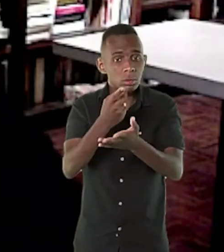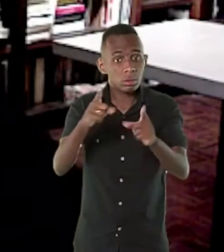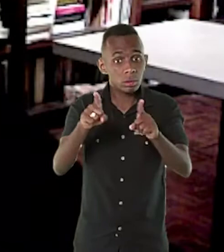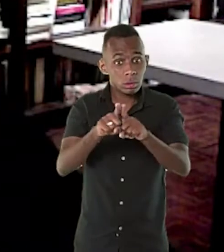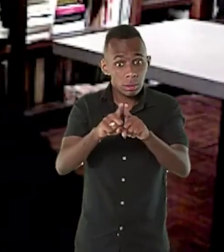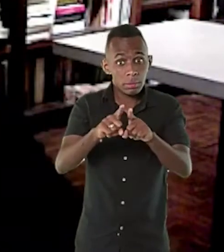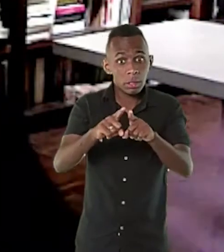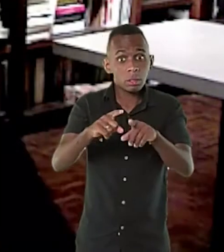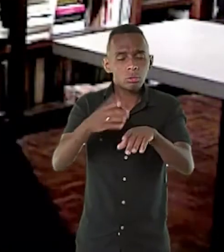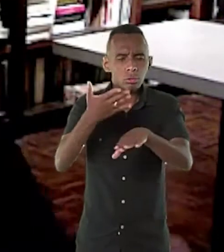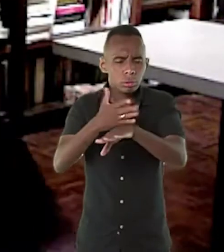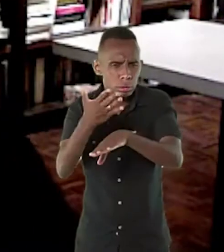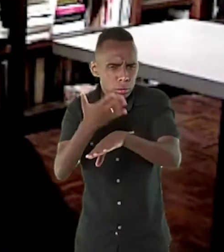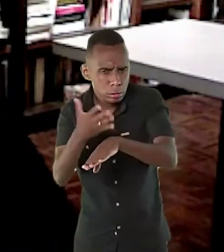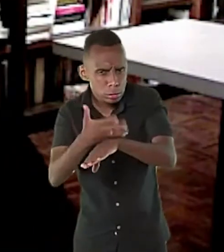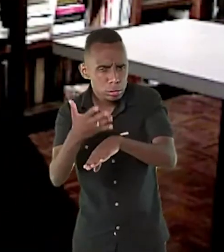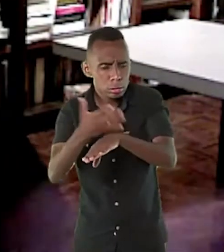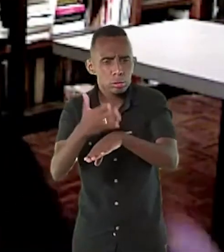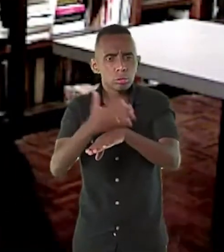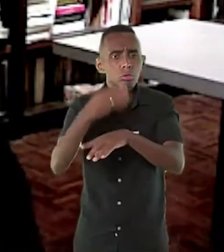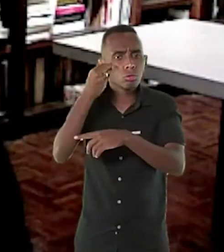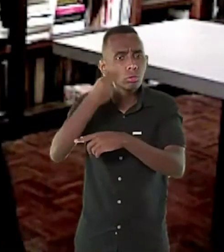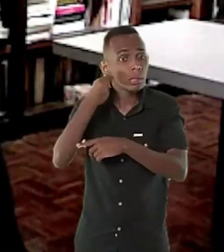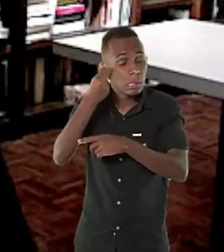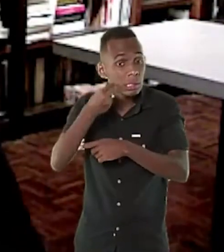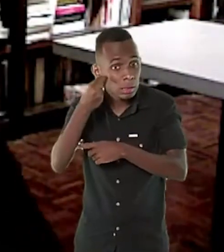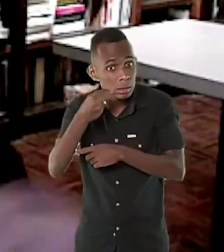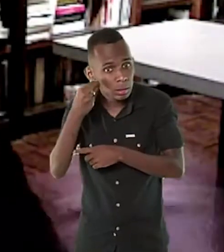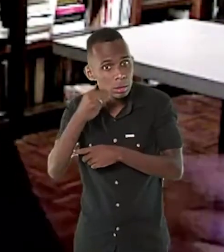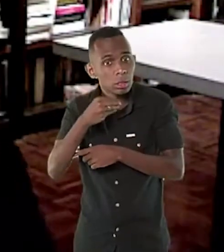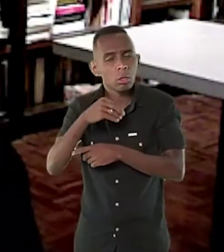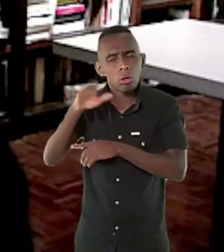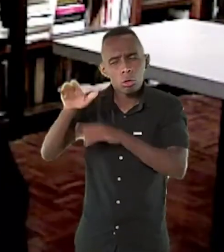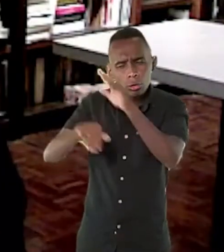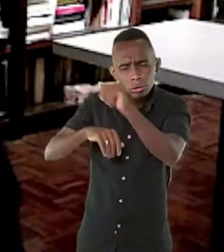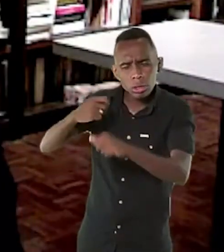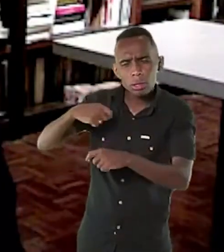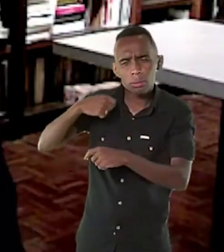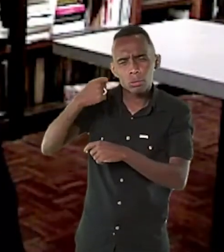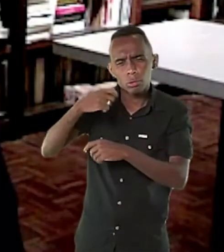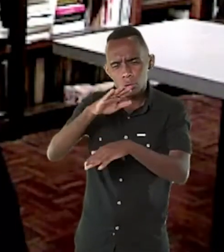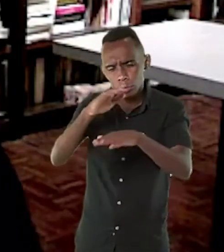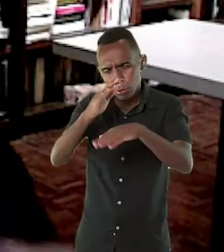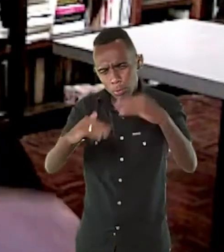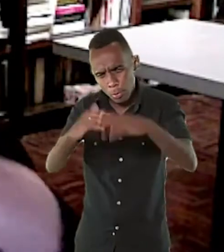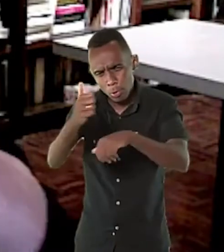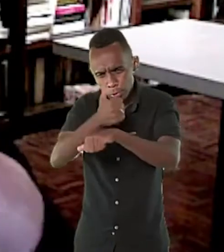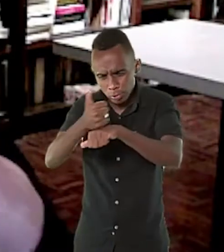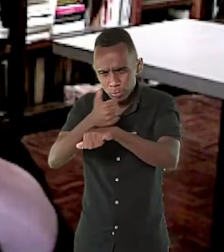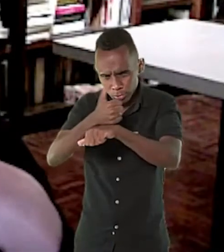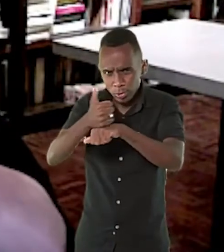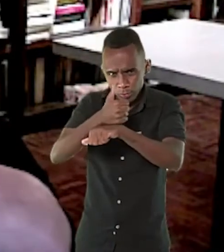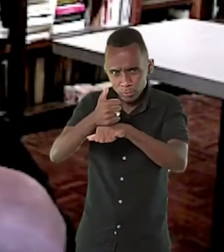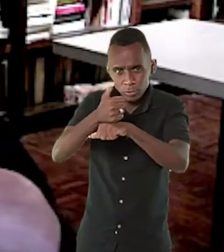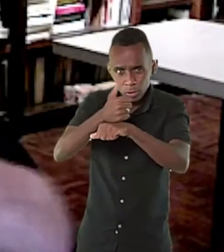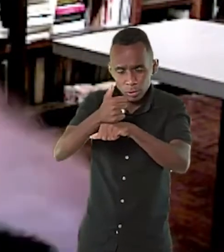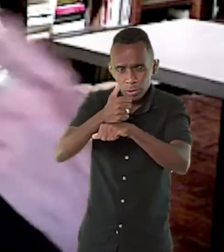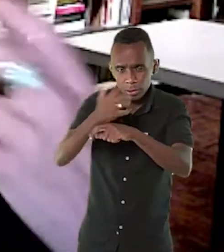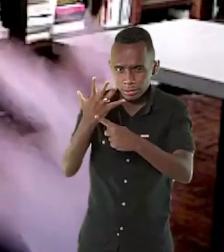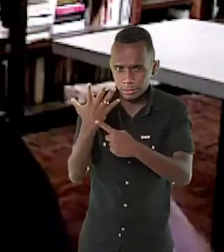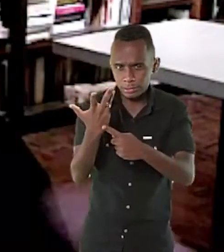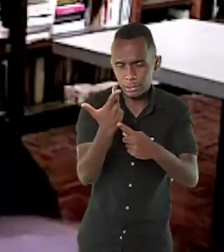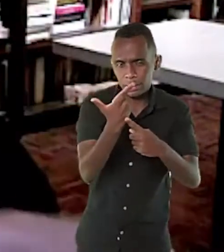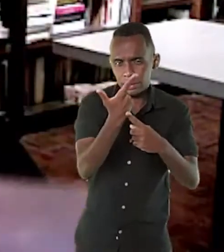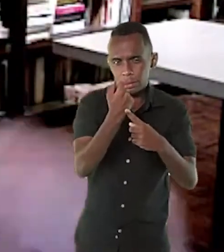ações. Os artistas que eu convoco aí no livro, como Adam Harvey, como